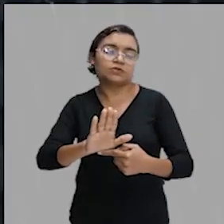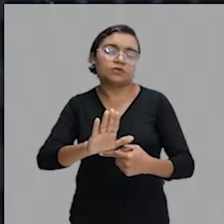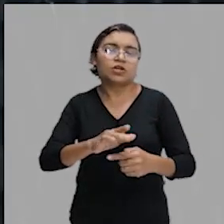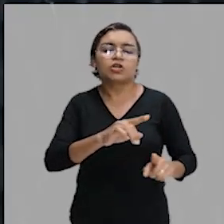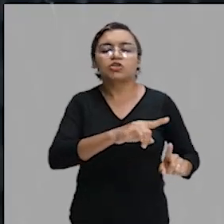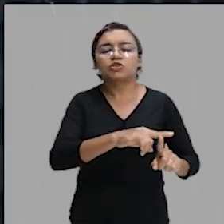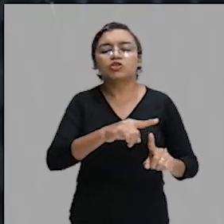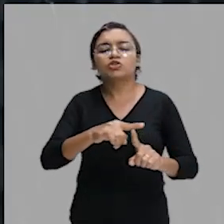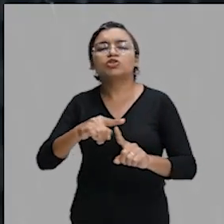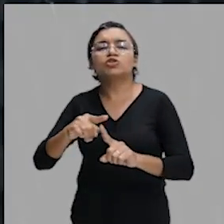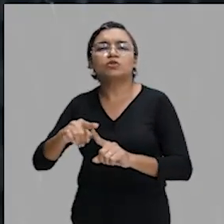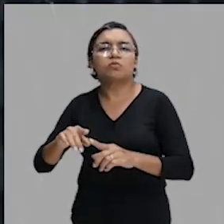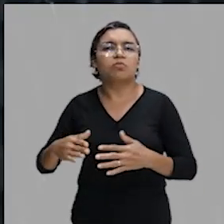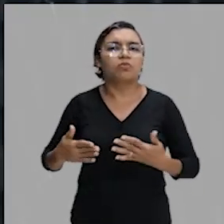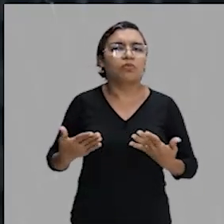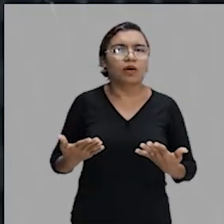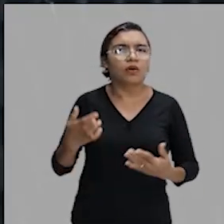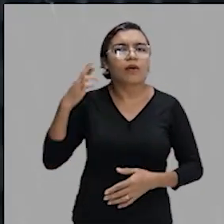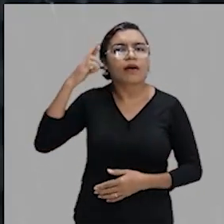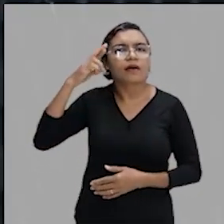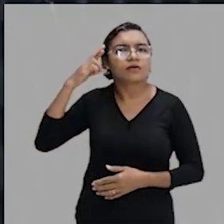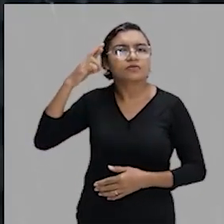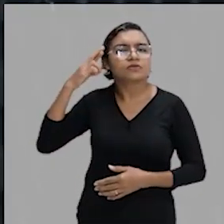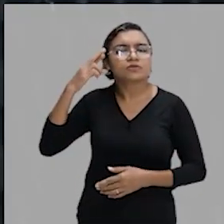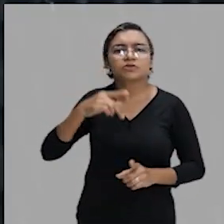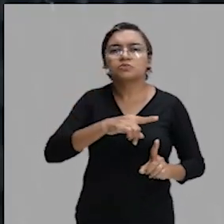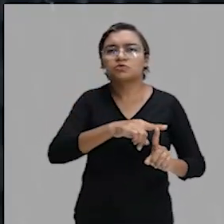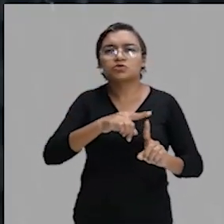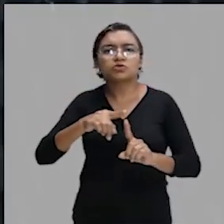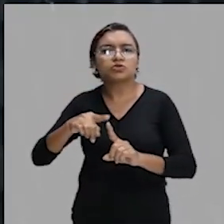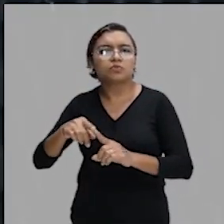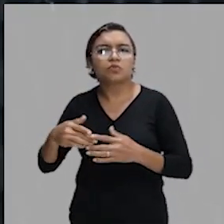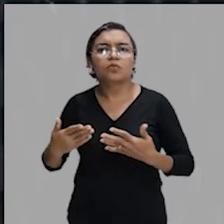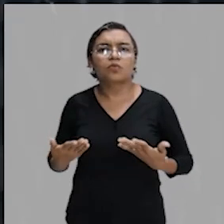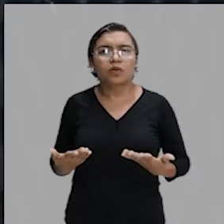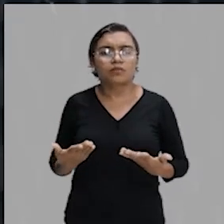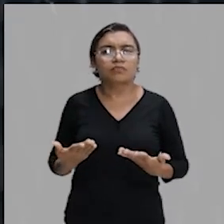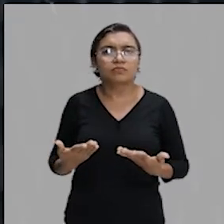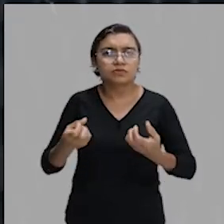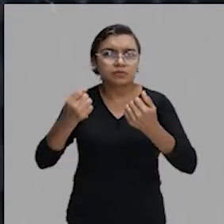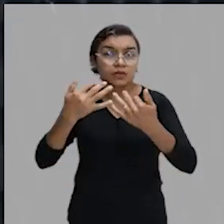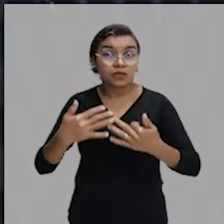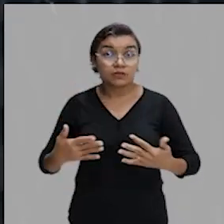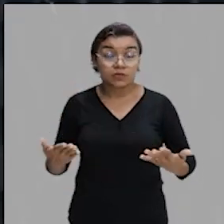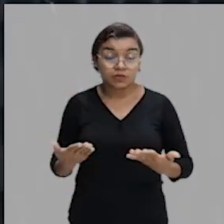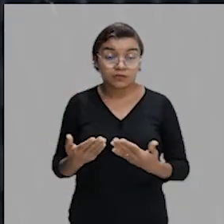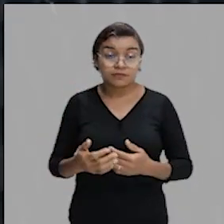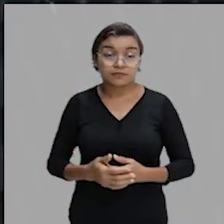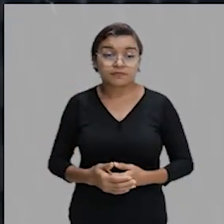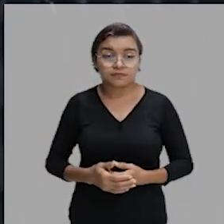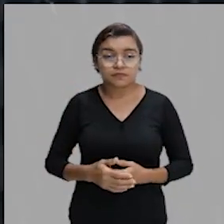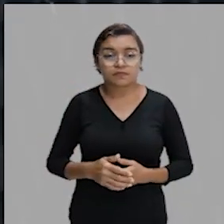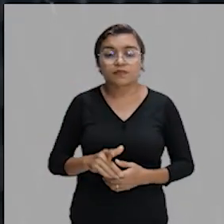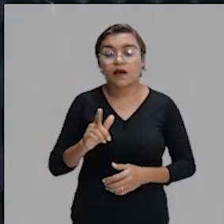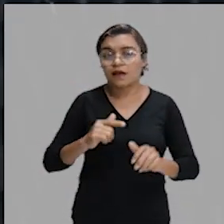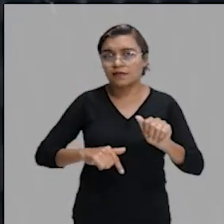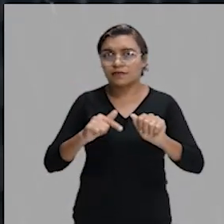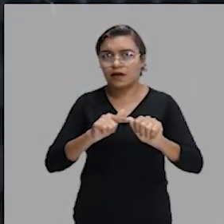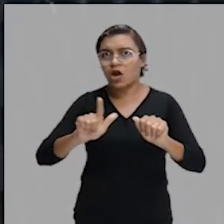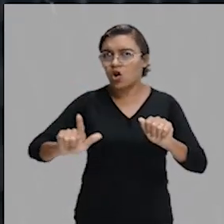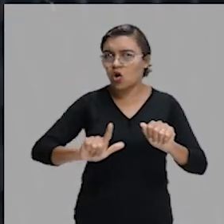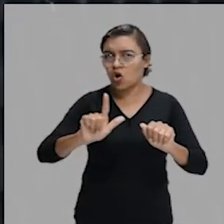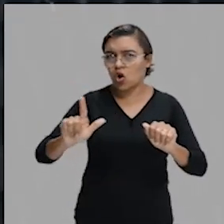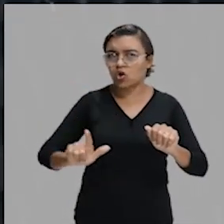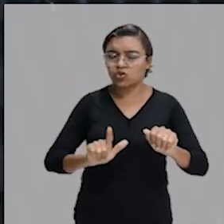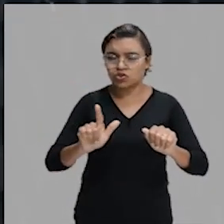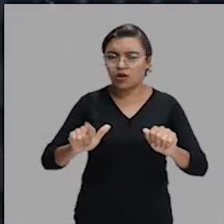de inferência é essa? Que tipo de raciocínio é esse? Que silogismo é esse que nós estamos tratando aqui? Ele é um silogismo lógico? Obviamente que é lógico. É tão